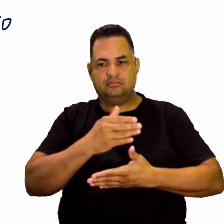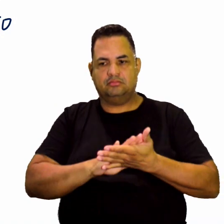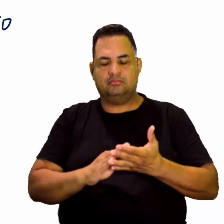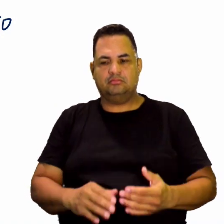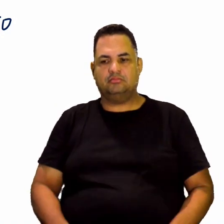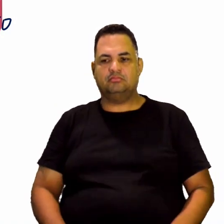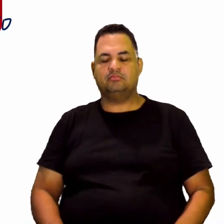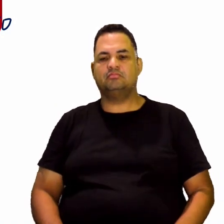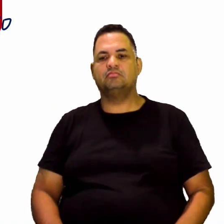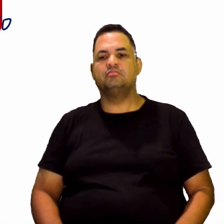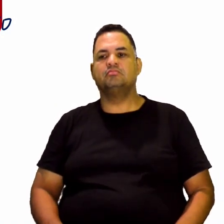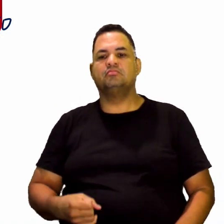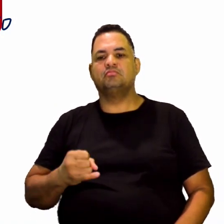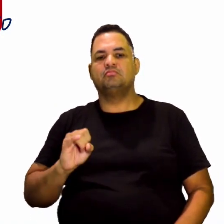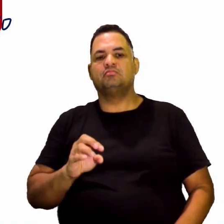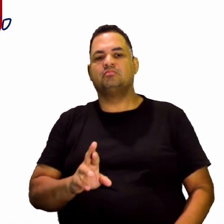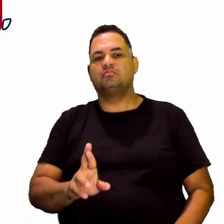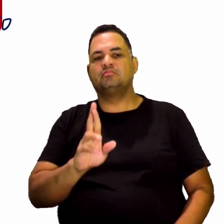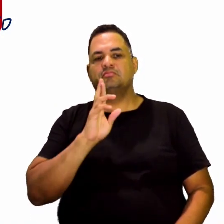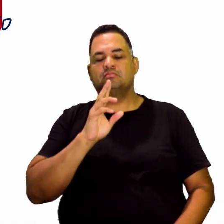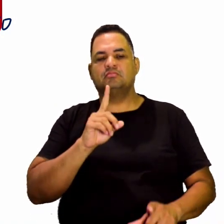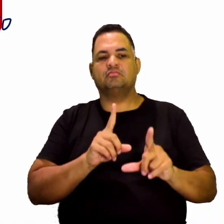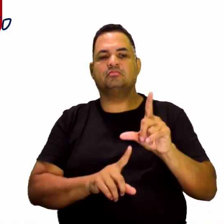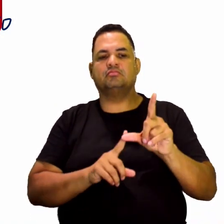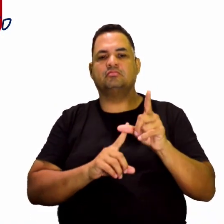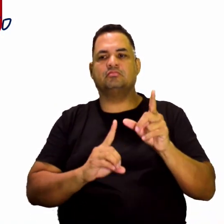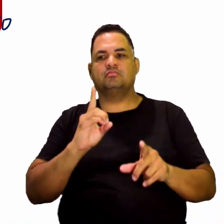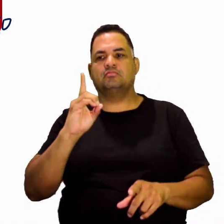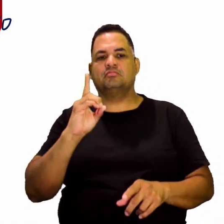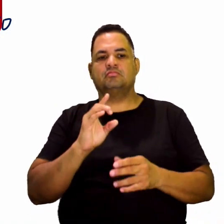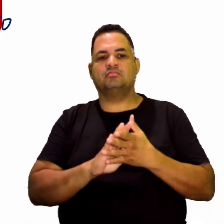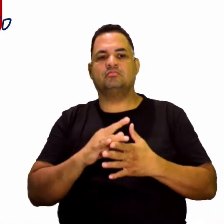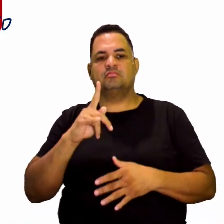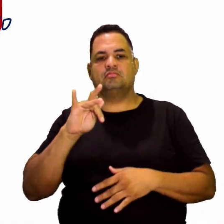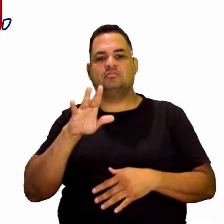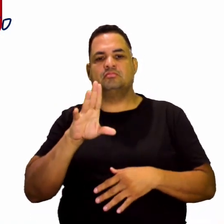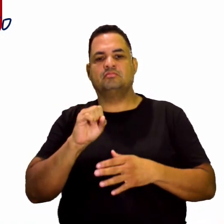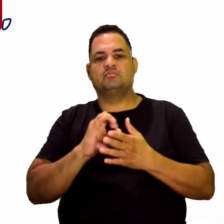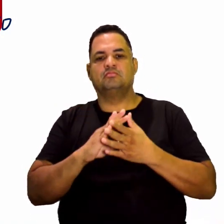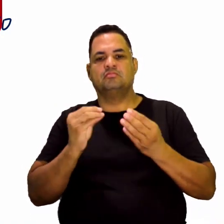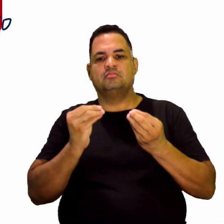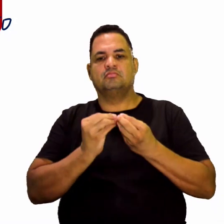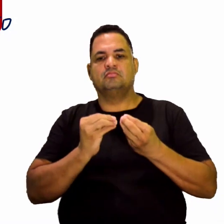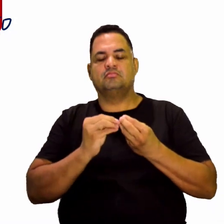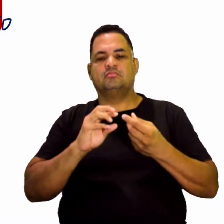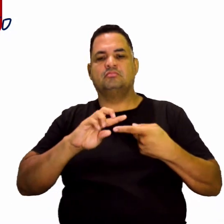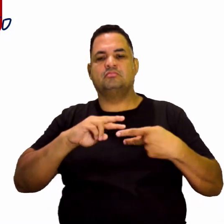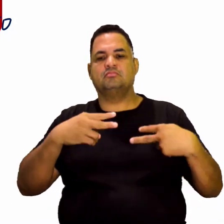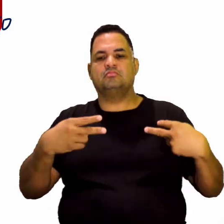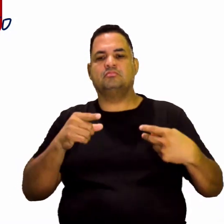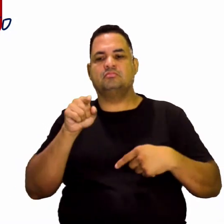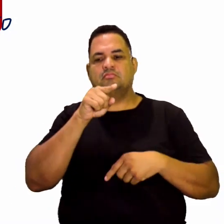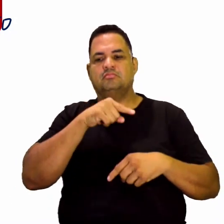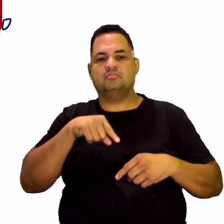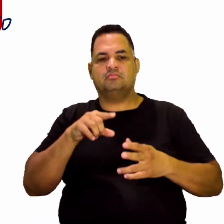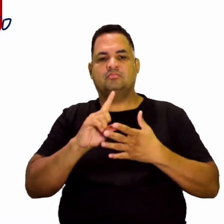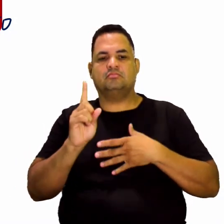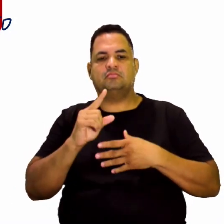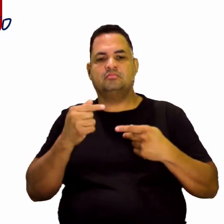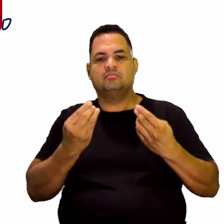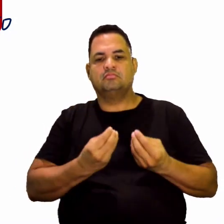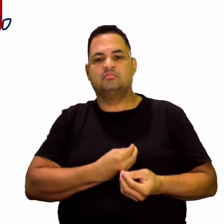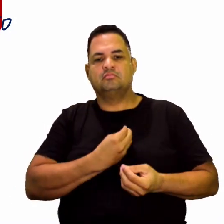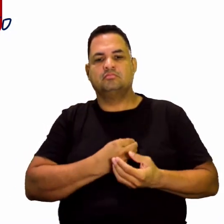tá bom? Então, se você respondeu letra D, os plasmídeos são moléculas de DNA circulares que não